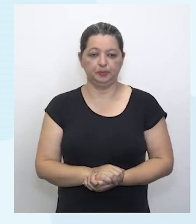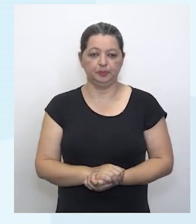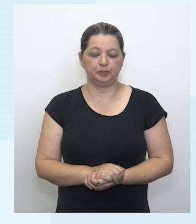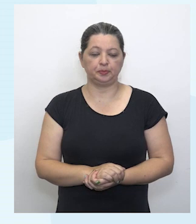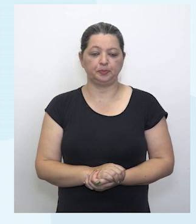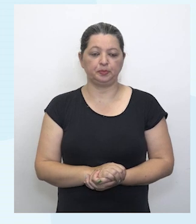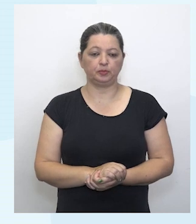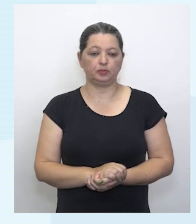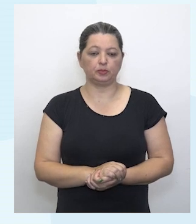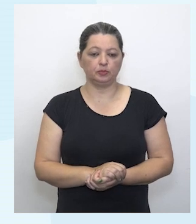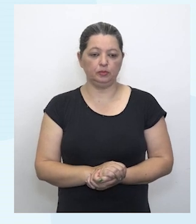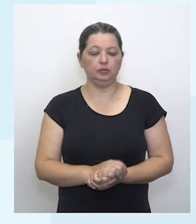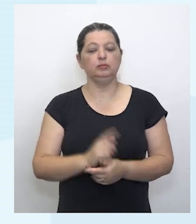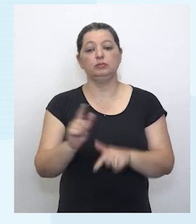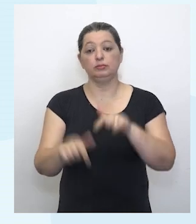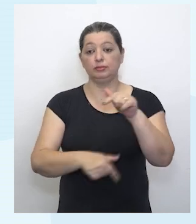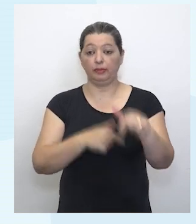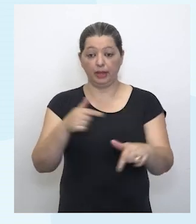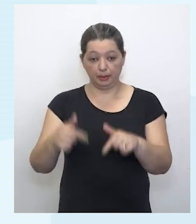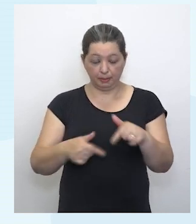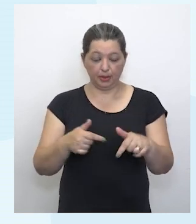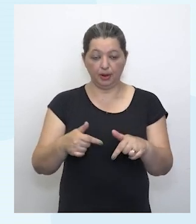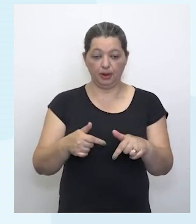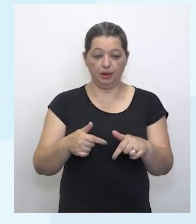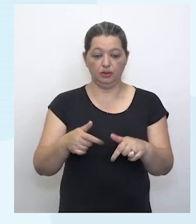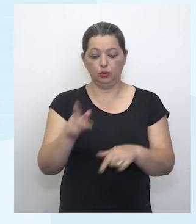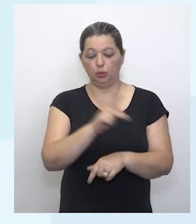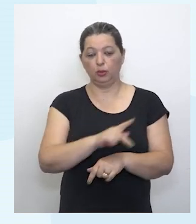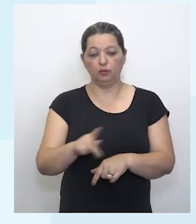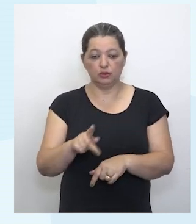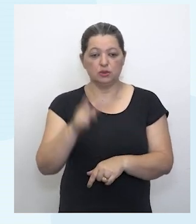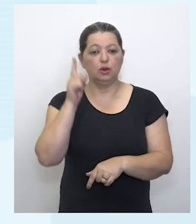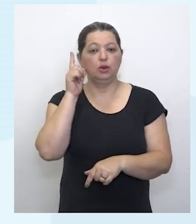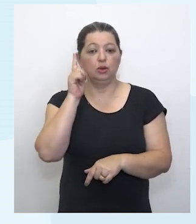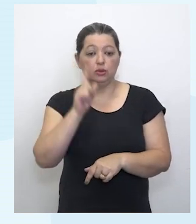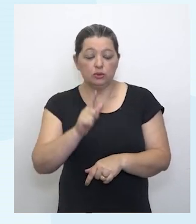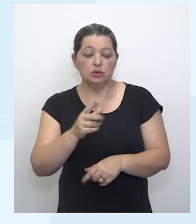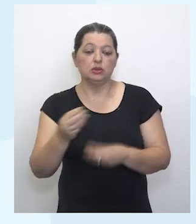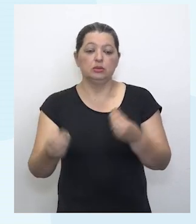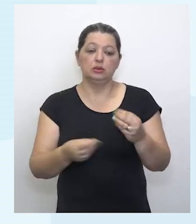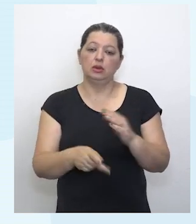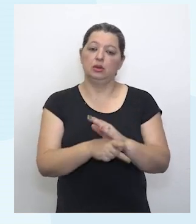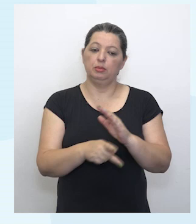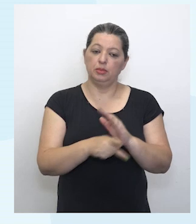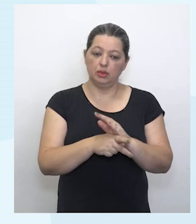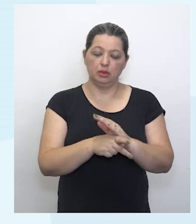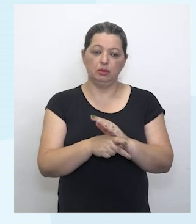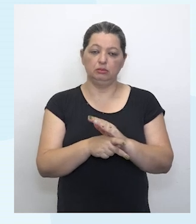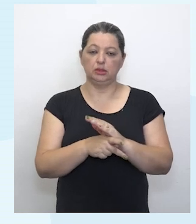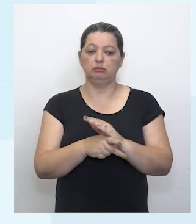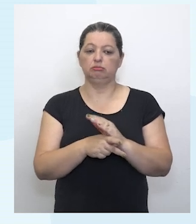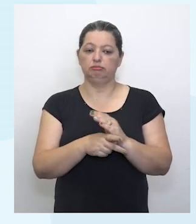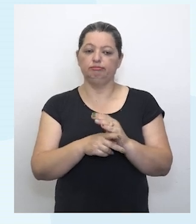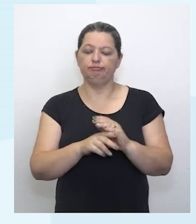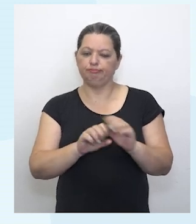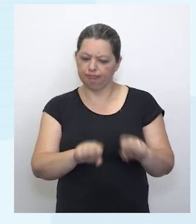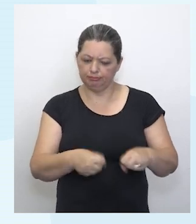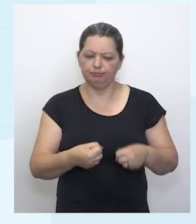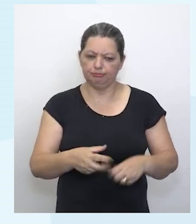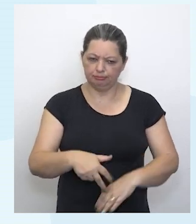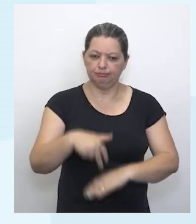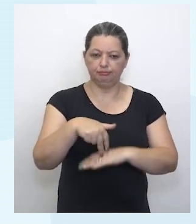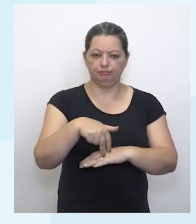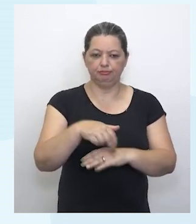Então, para que esse trabalho, né, para que o trabalho do professor seja realizado de forma mais efetiva, é